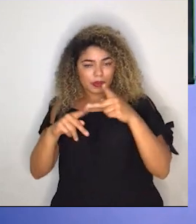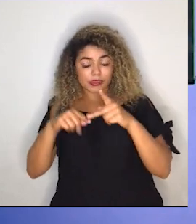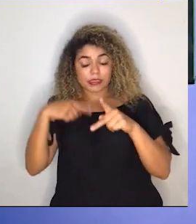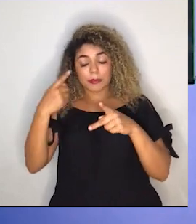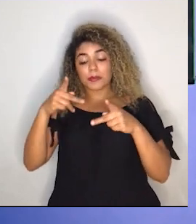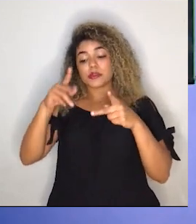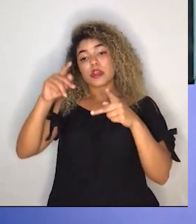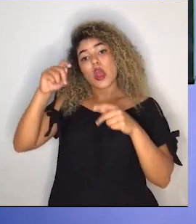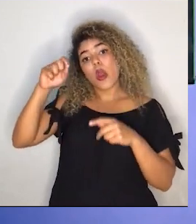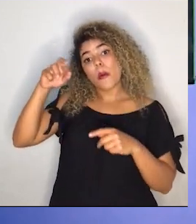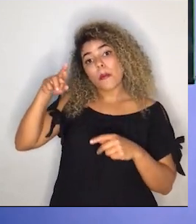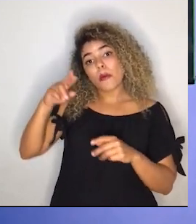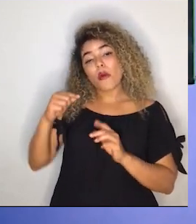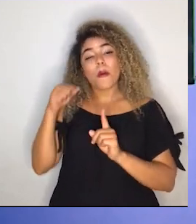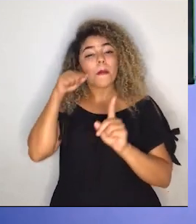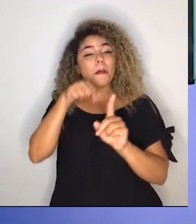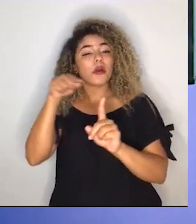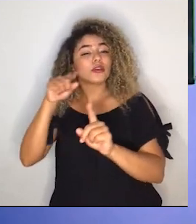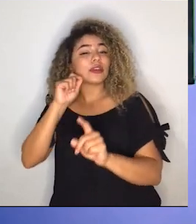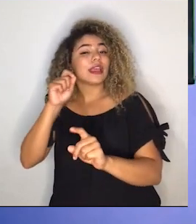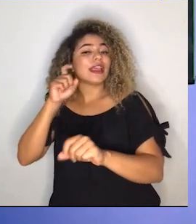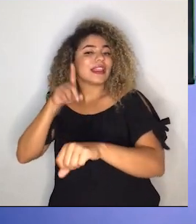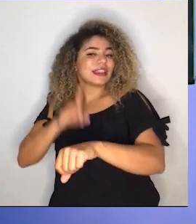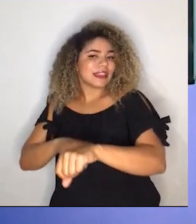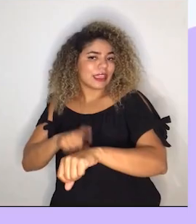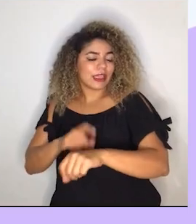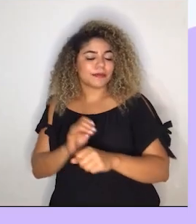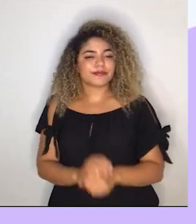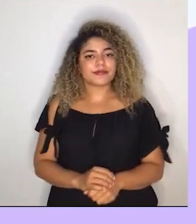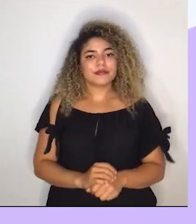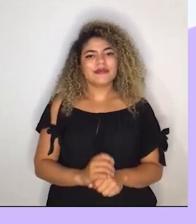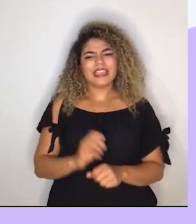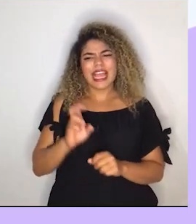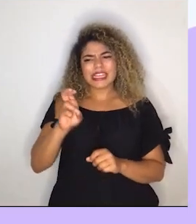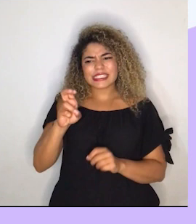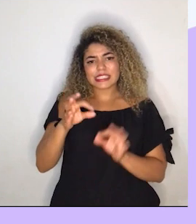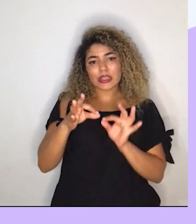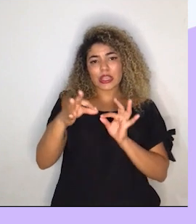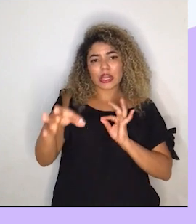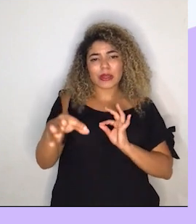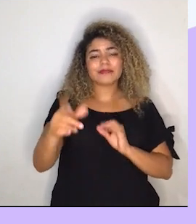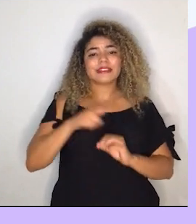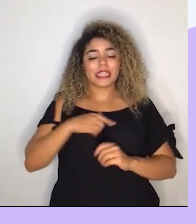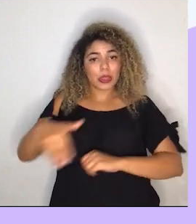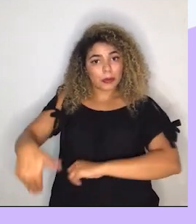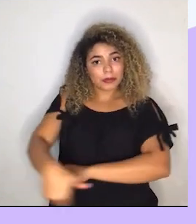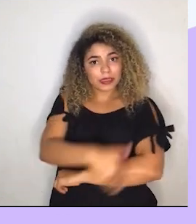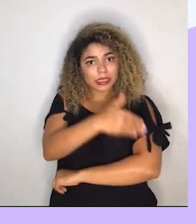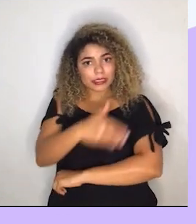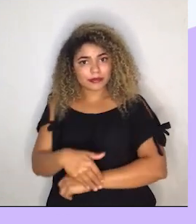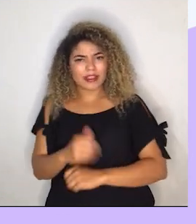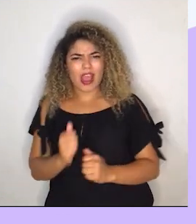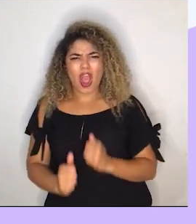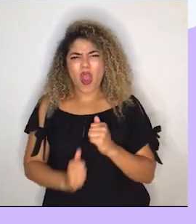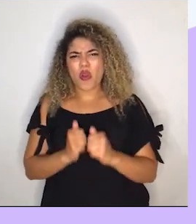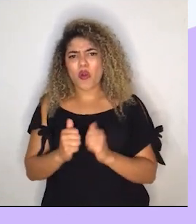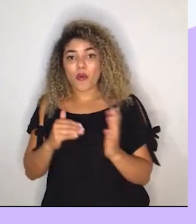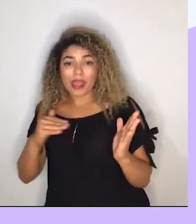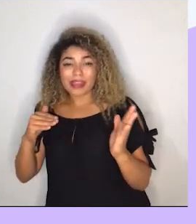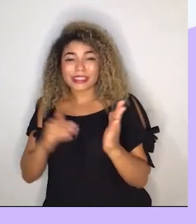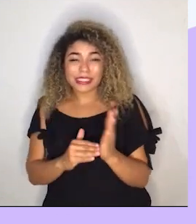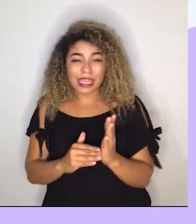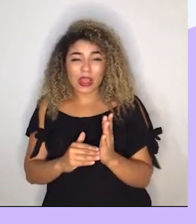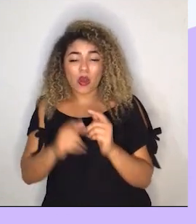por, indicando tempo. A 5 quilômetros passa uma estrada. Correu até